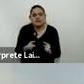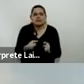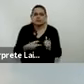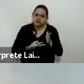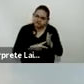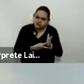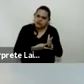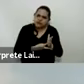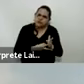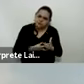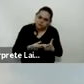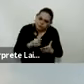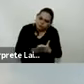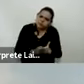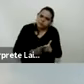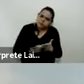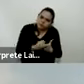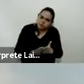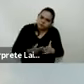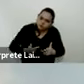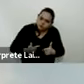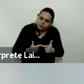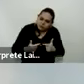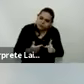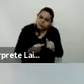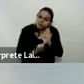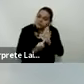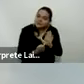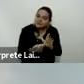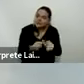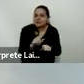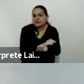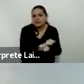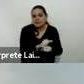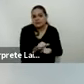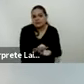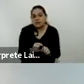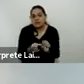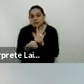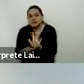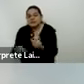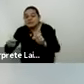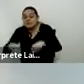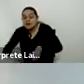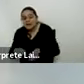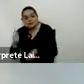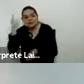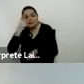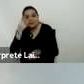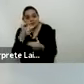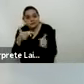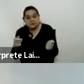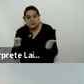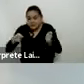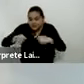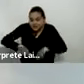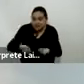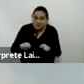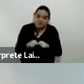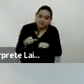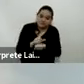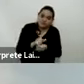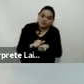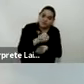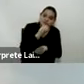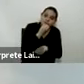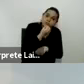em buscar alternativas, em mostrar que é possível avançar, que nós podemos ter propostas nos bons momentos e